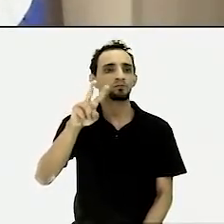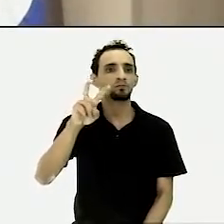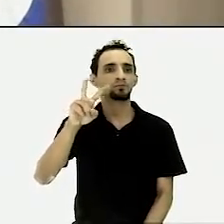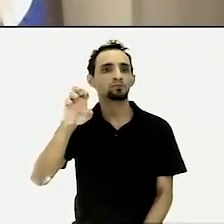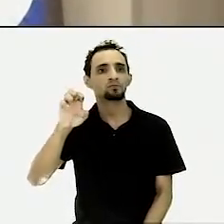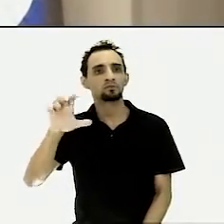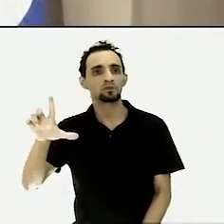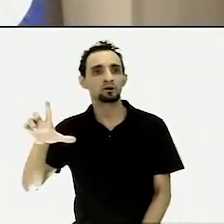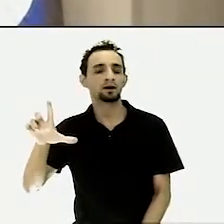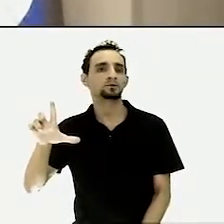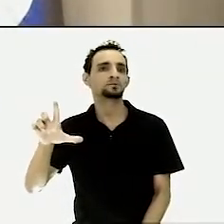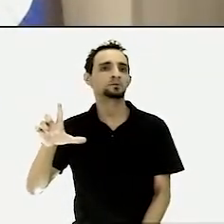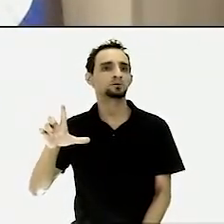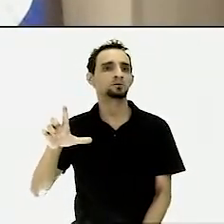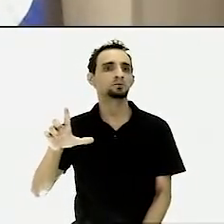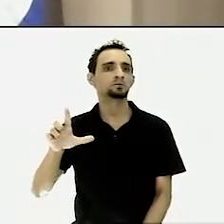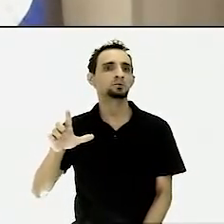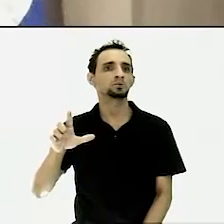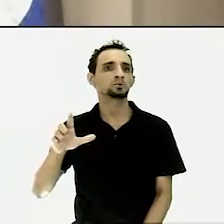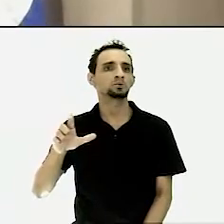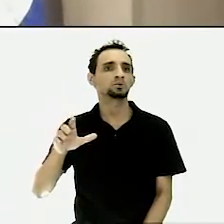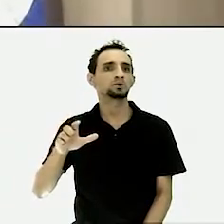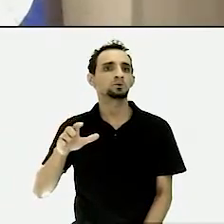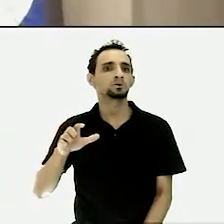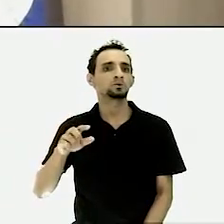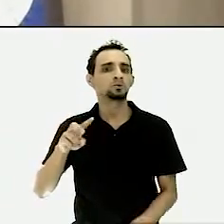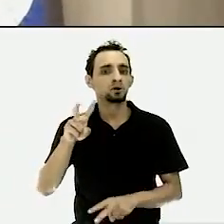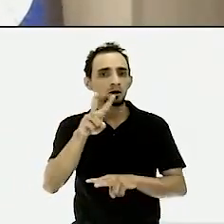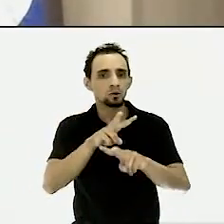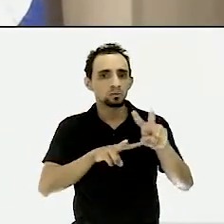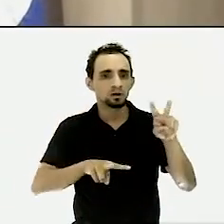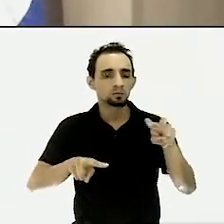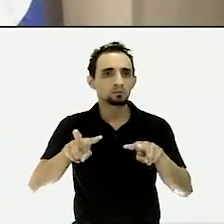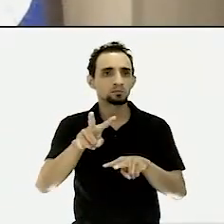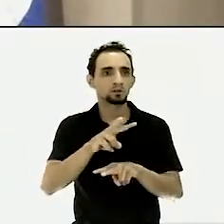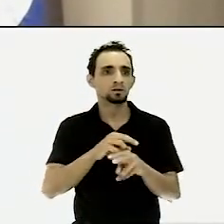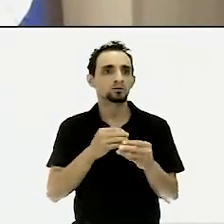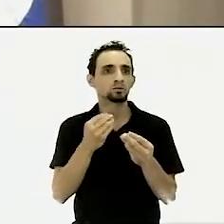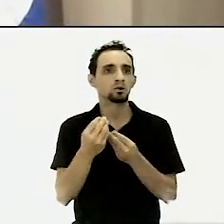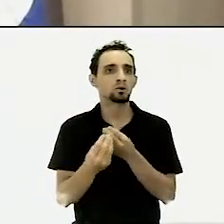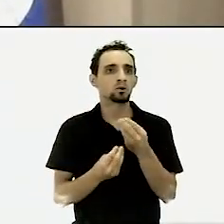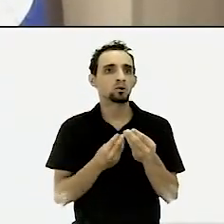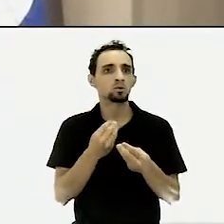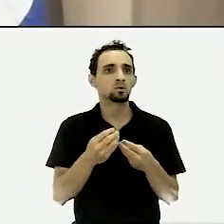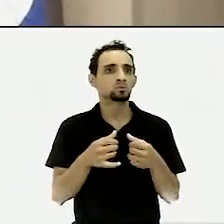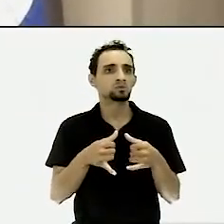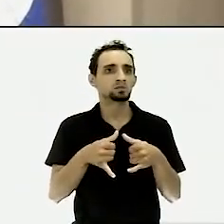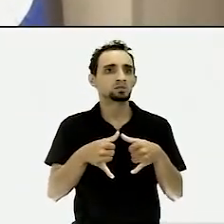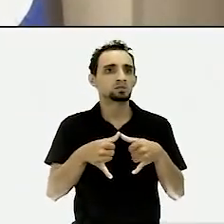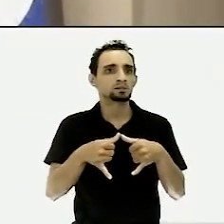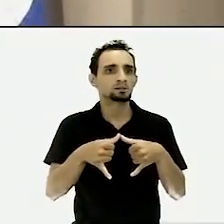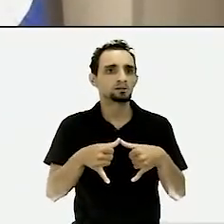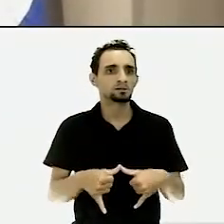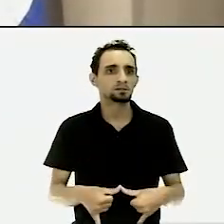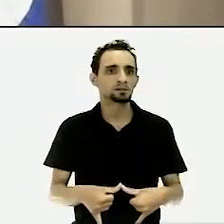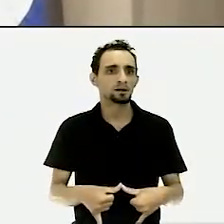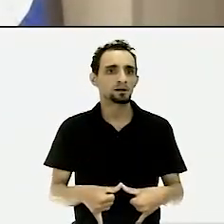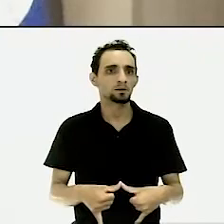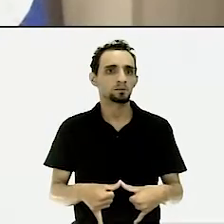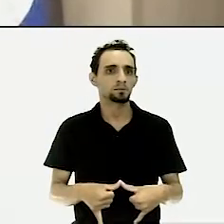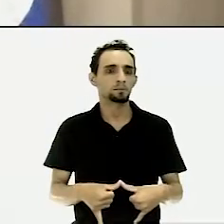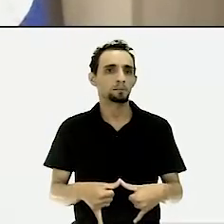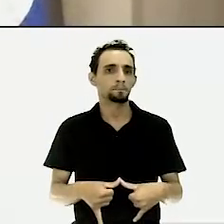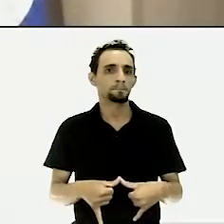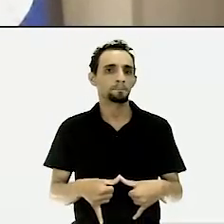sim, não. Uh-huh. E aí eu passo para os vereadores que puderem acompanhar, mas já para a próxima semana, então, eu vou ver até se pode ser transmitido